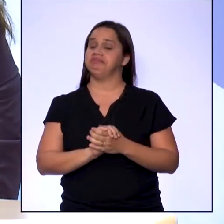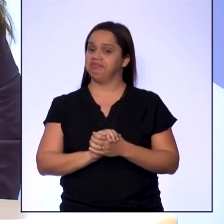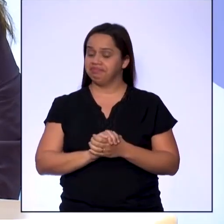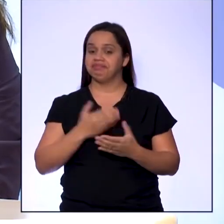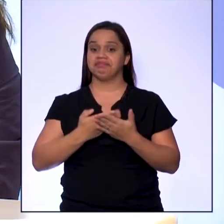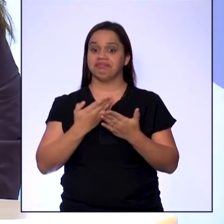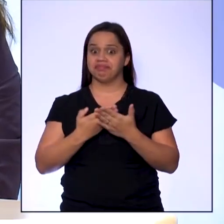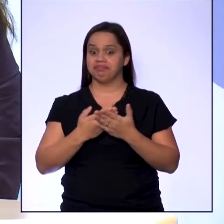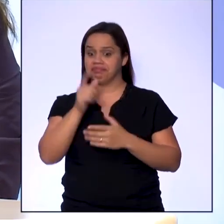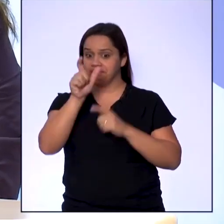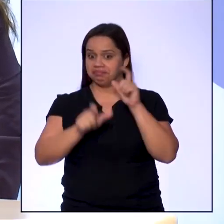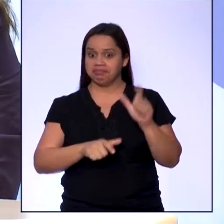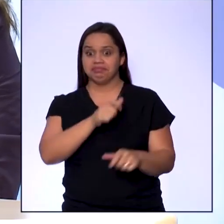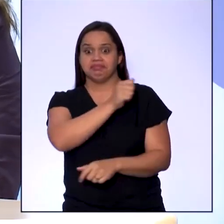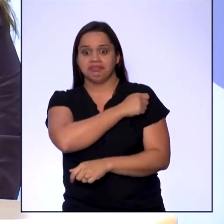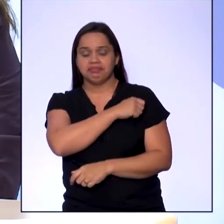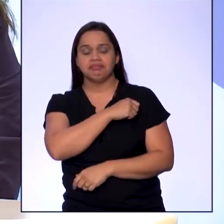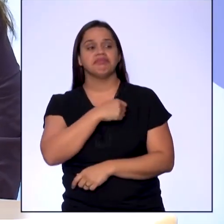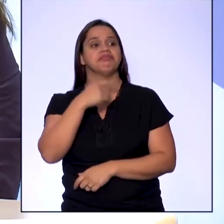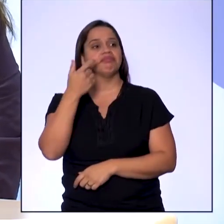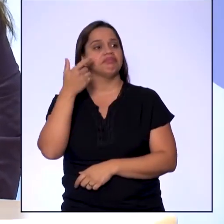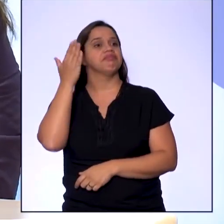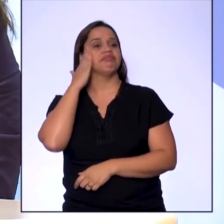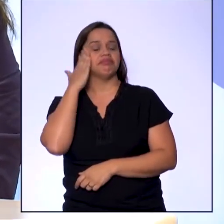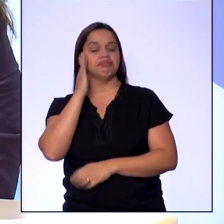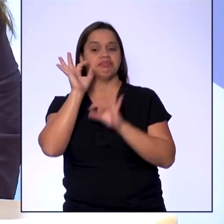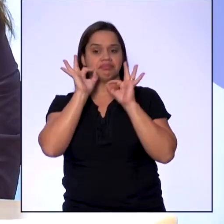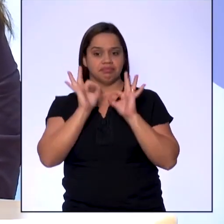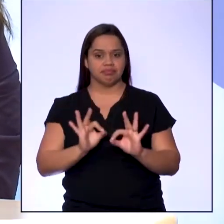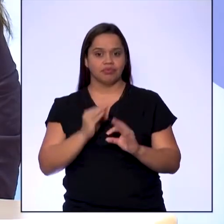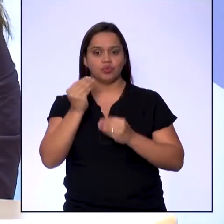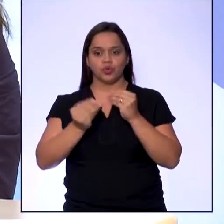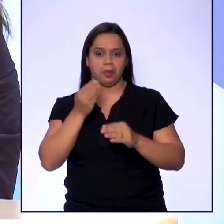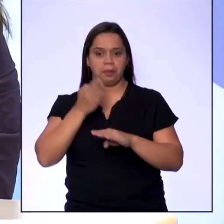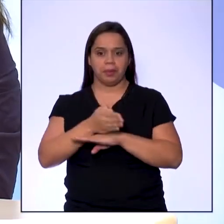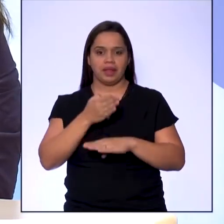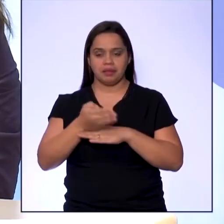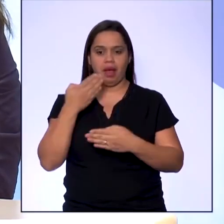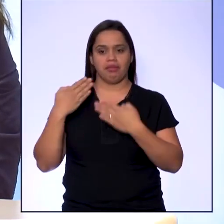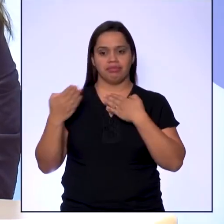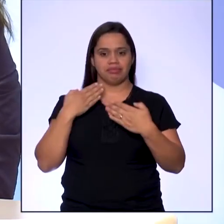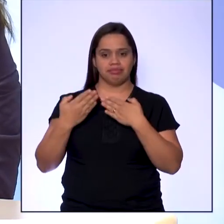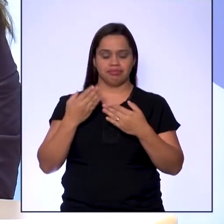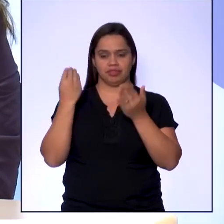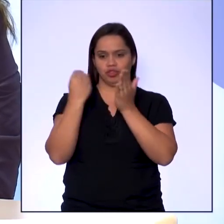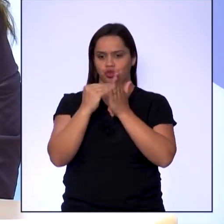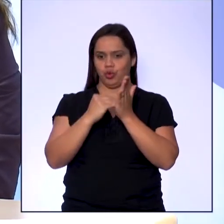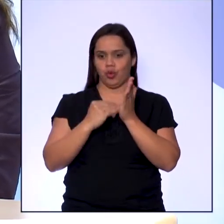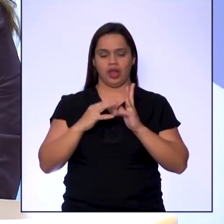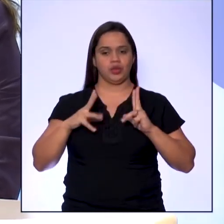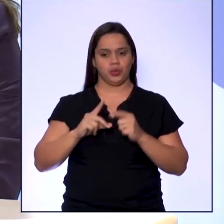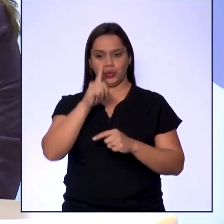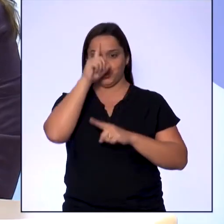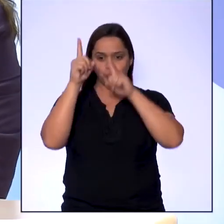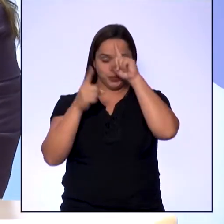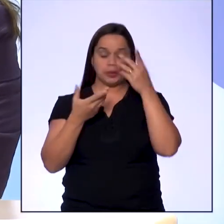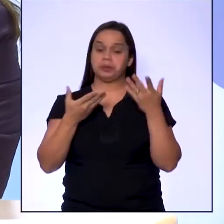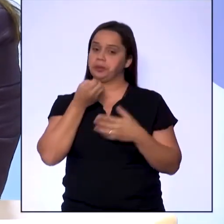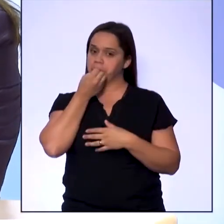Olá, voltamos, né? Paramos aí por alguns instantes para vocês, né, visualizarem, lerem as